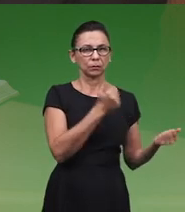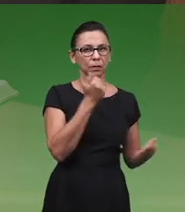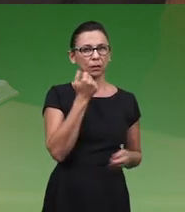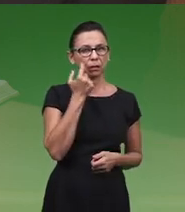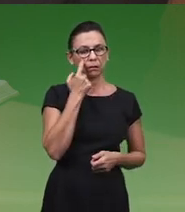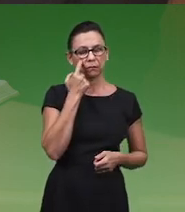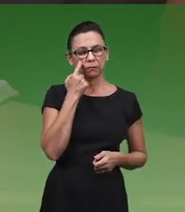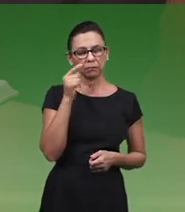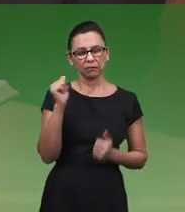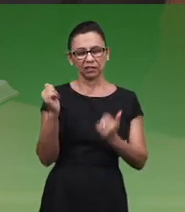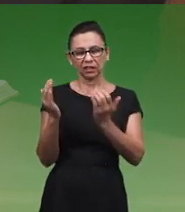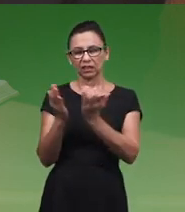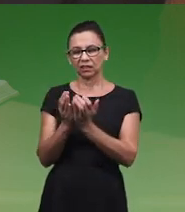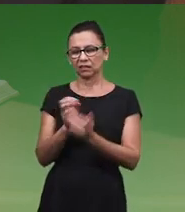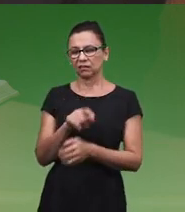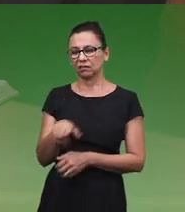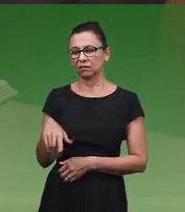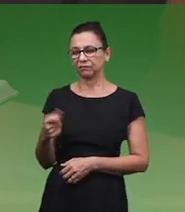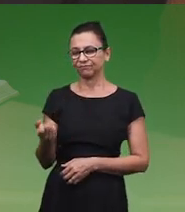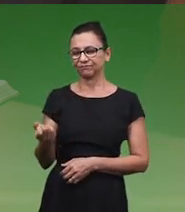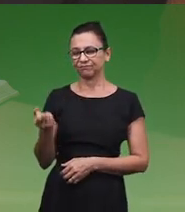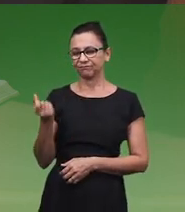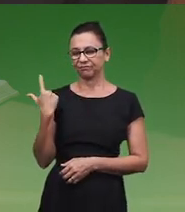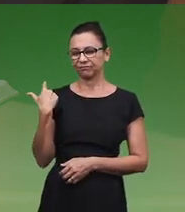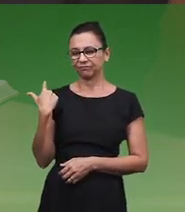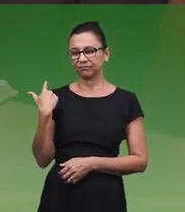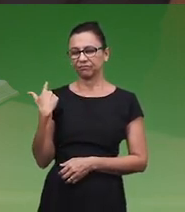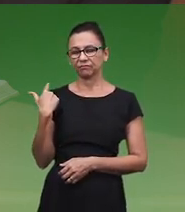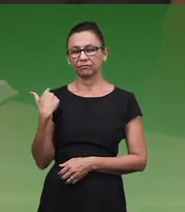Não é assim? Gentinha de igreja,